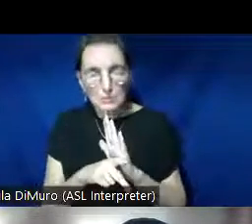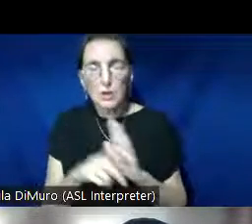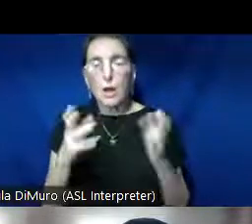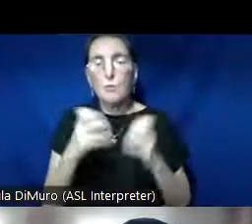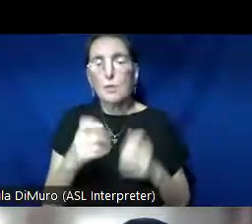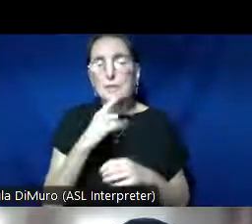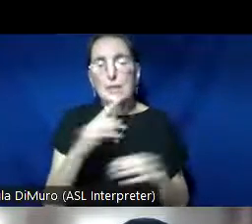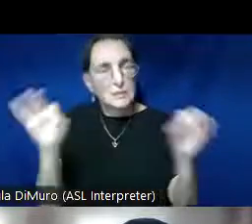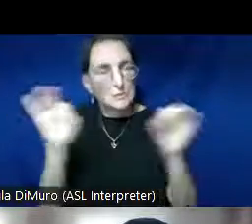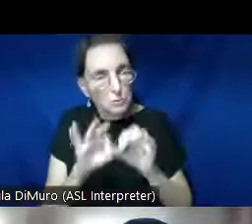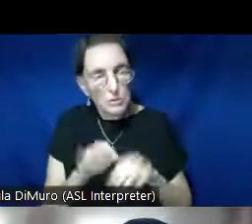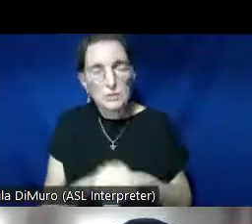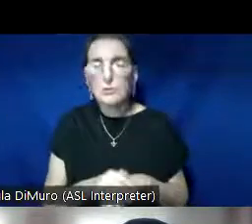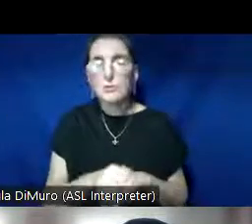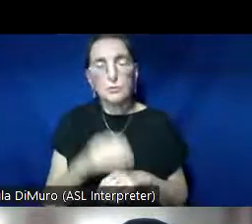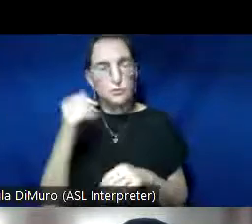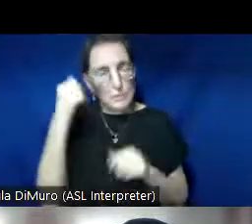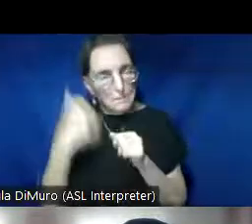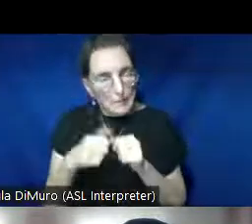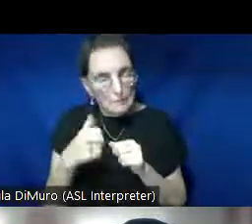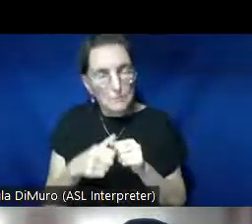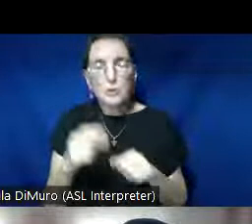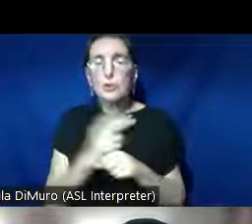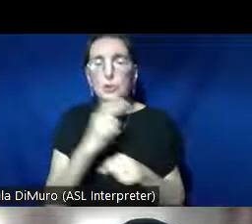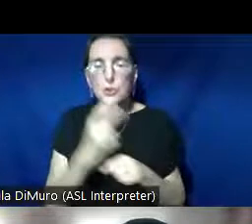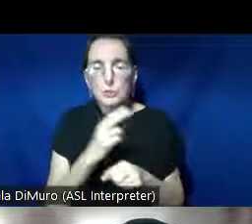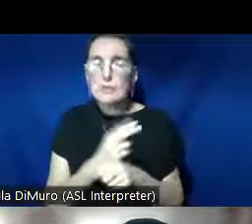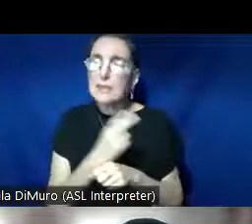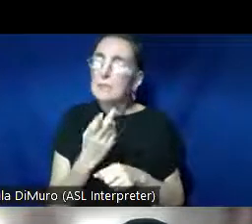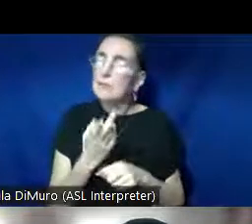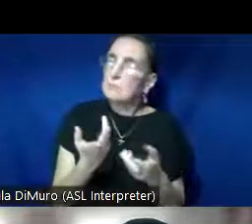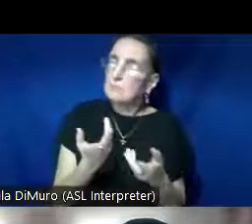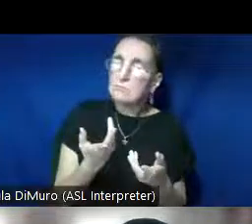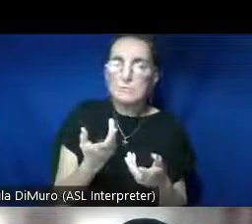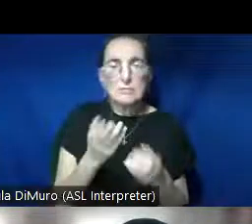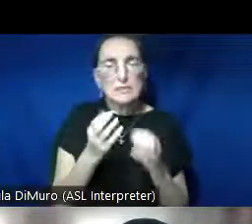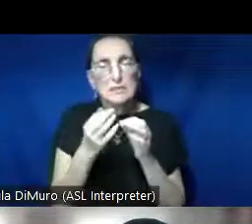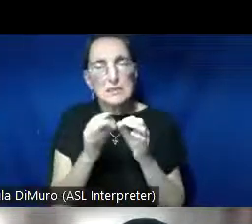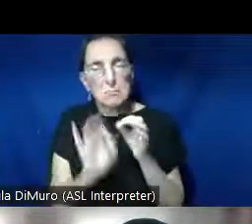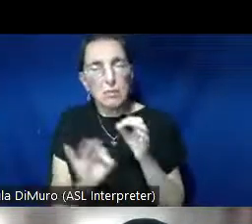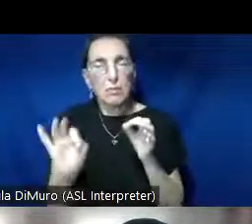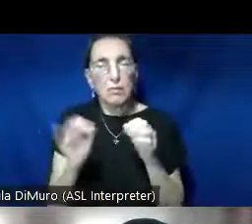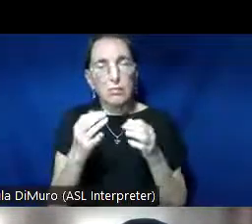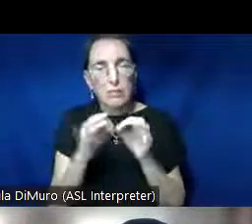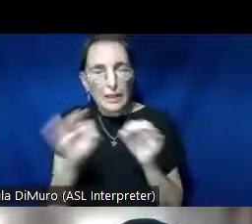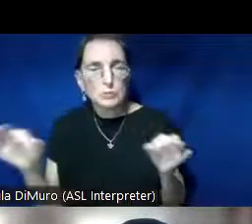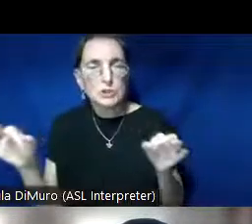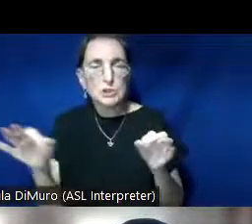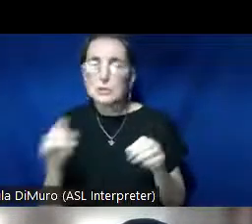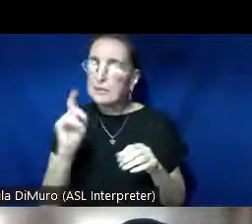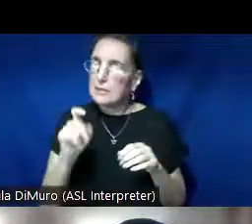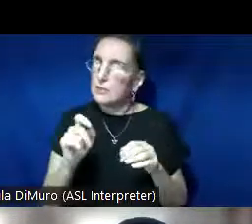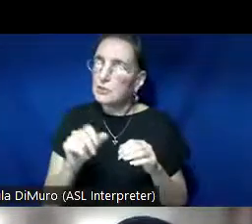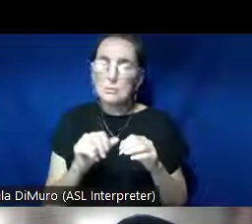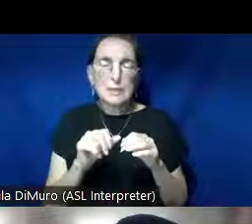um grefla, mas essencialmente deve relembrar, mas utiliza linguagem que pode